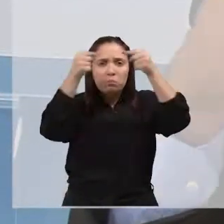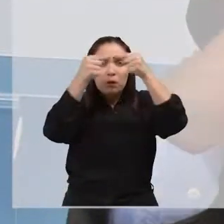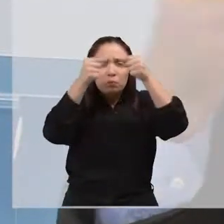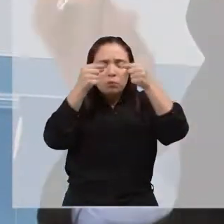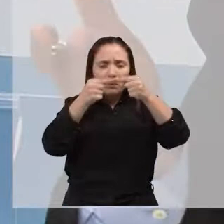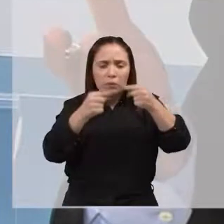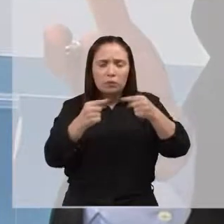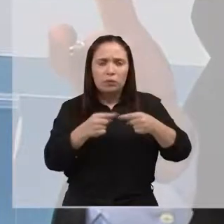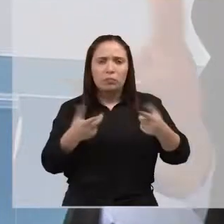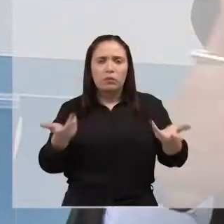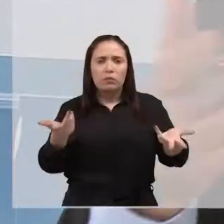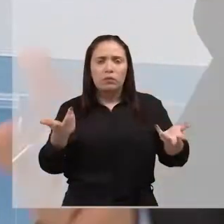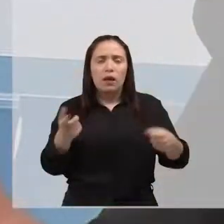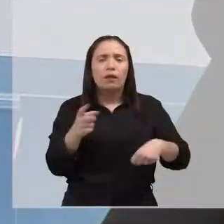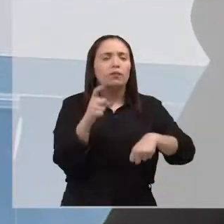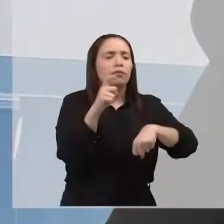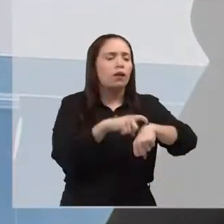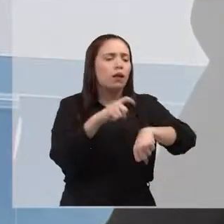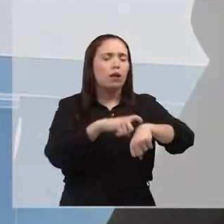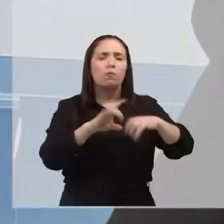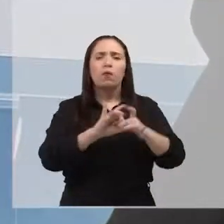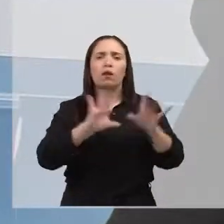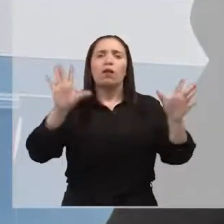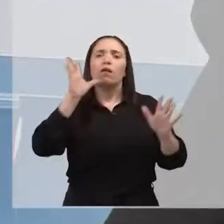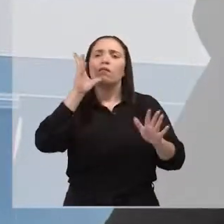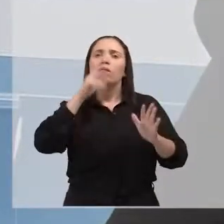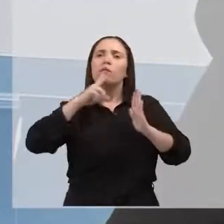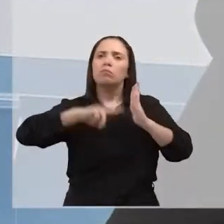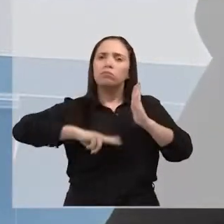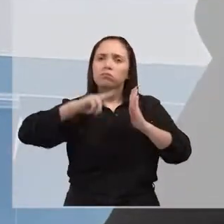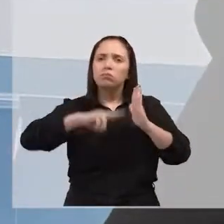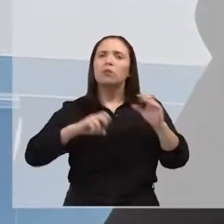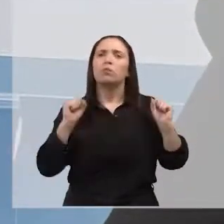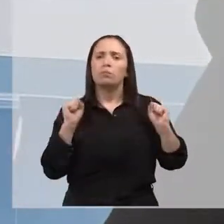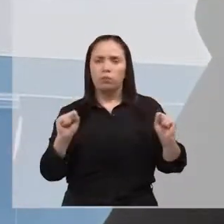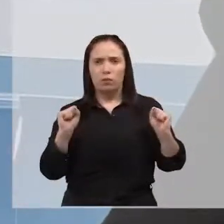pelo tempo que ele quiser, qualquer processo que tiver na mão dele? Pode? Pode.